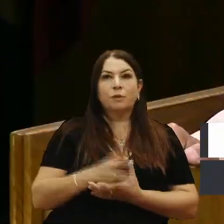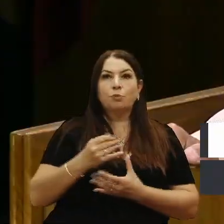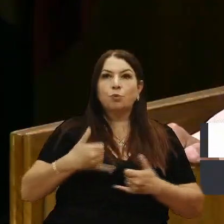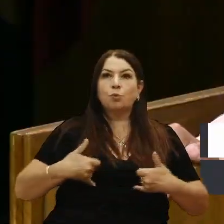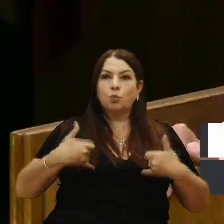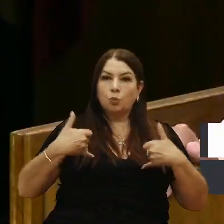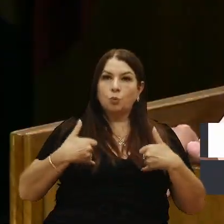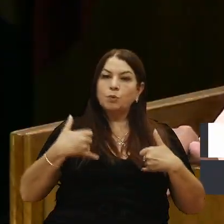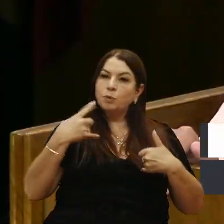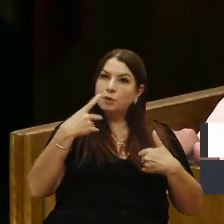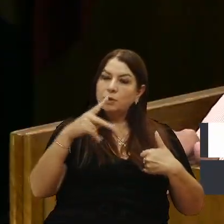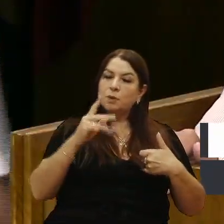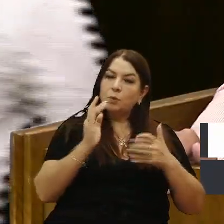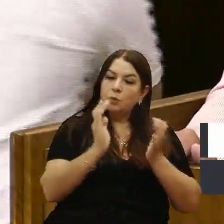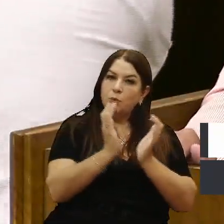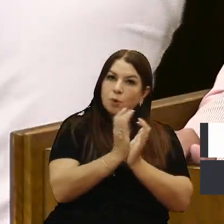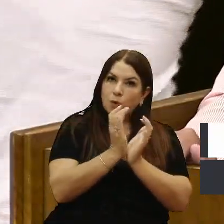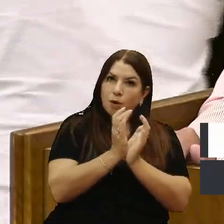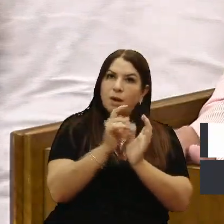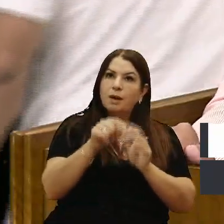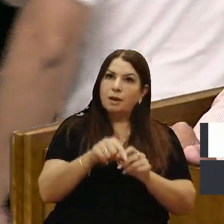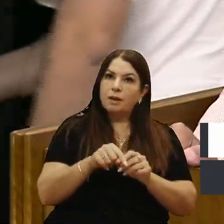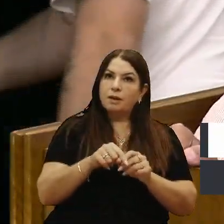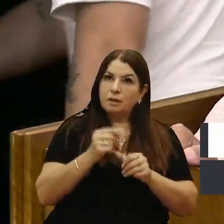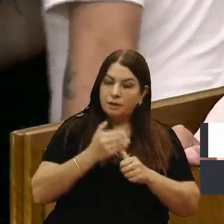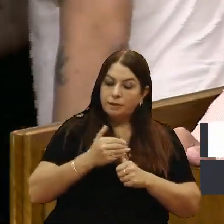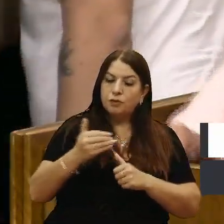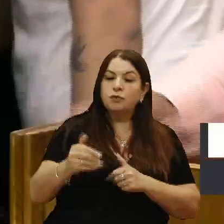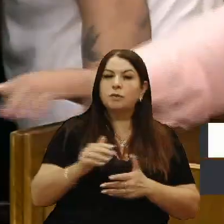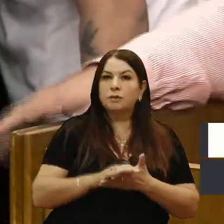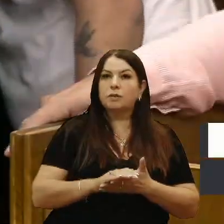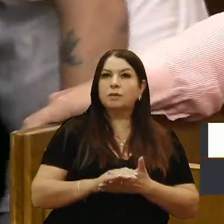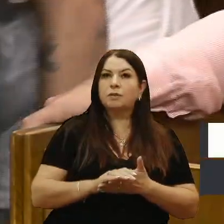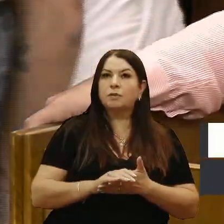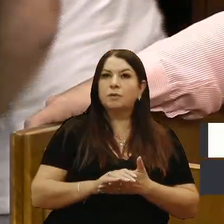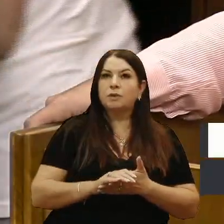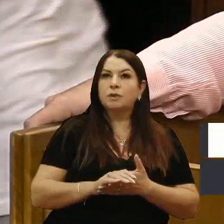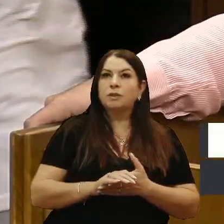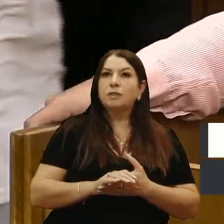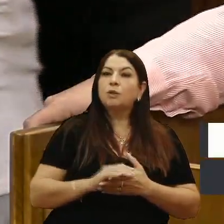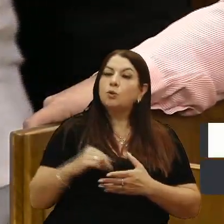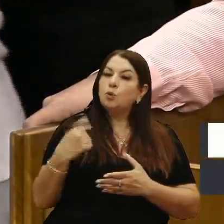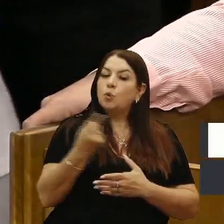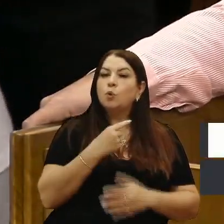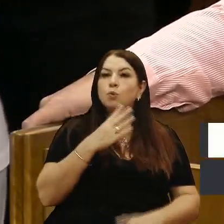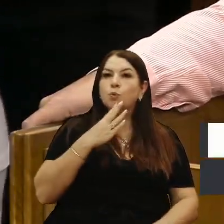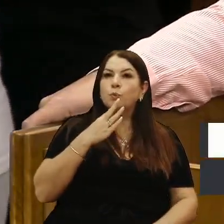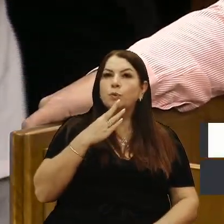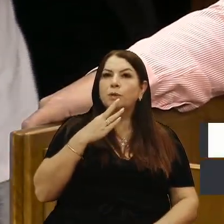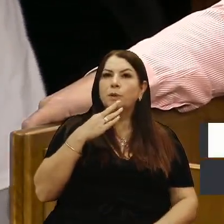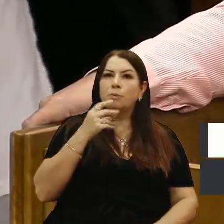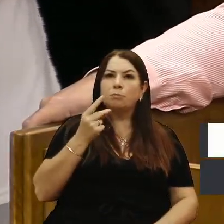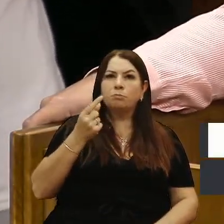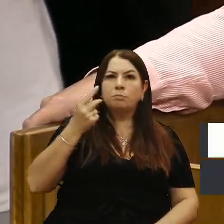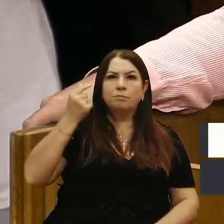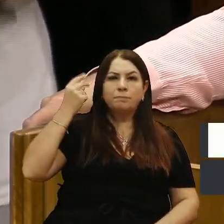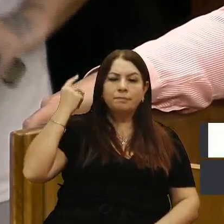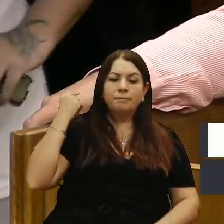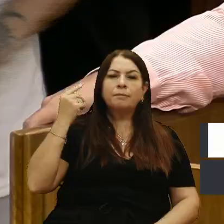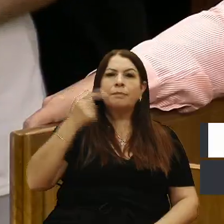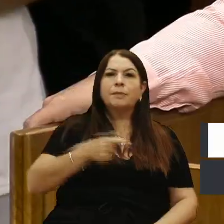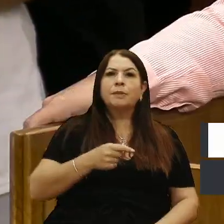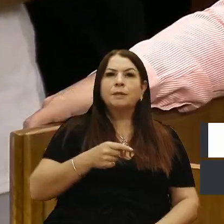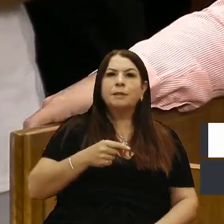orgulho de ser seu colega de legislatura e de federação. Nós nos conhecemos há tanto tempo,